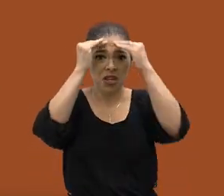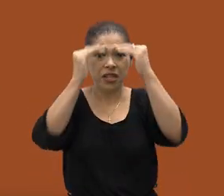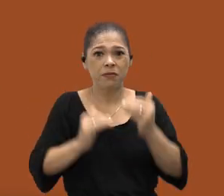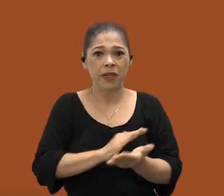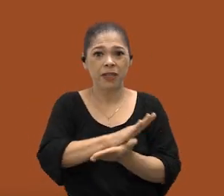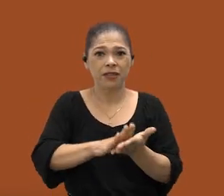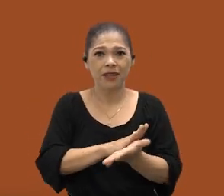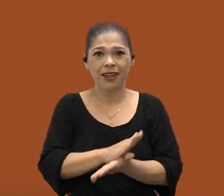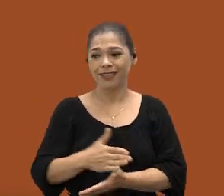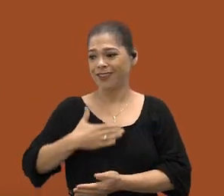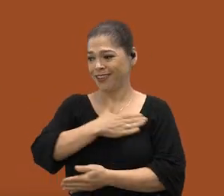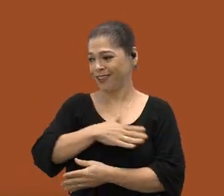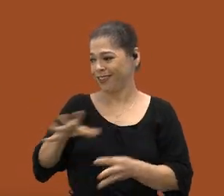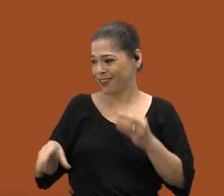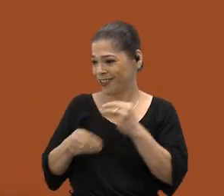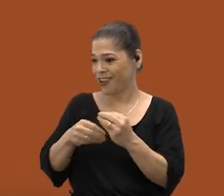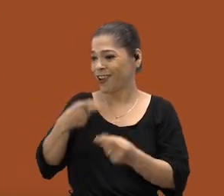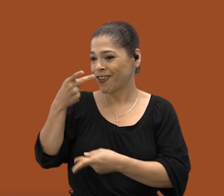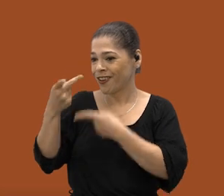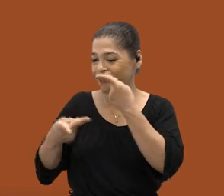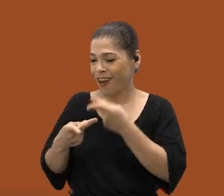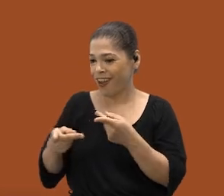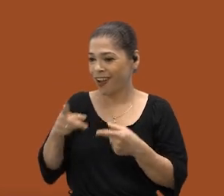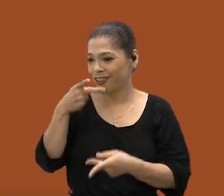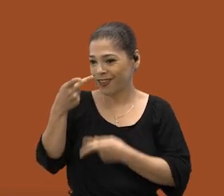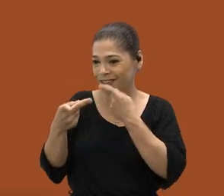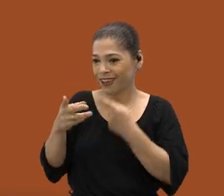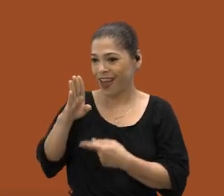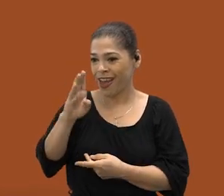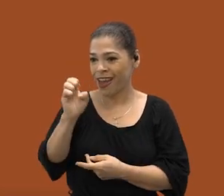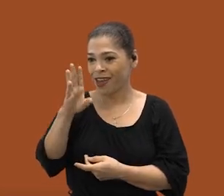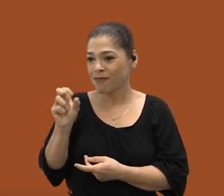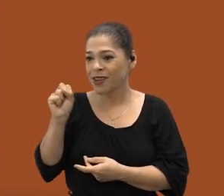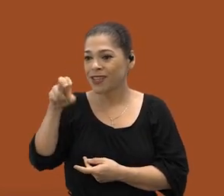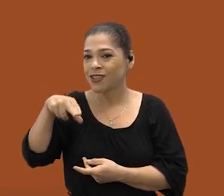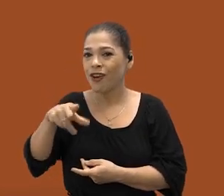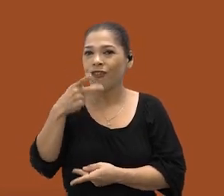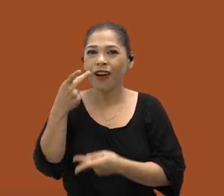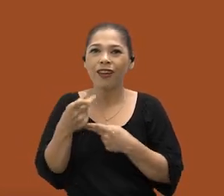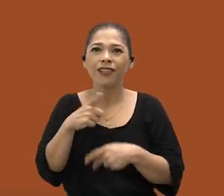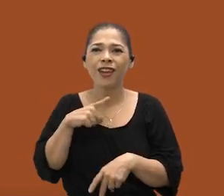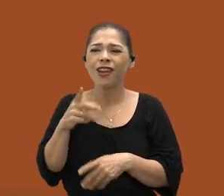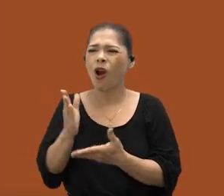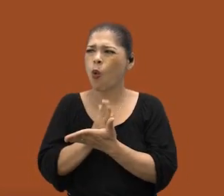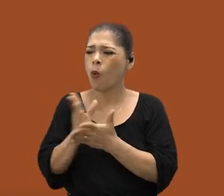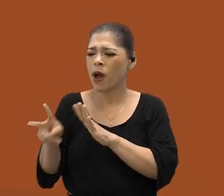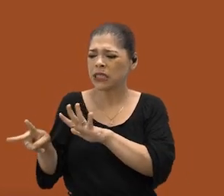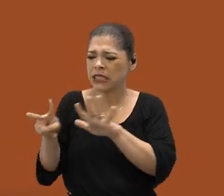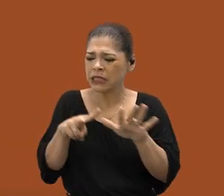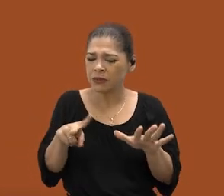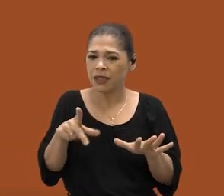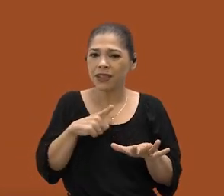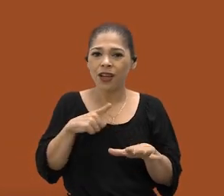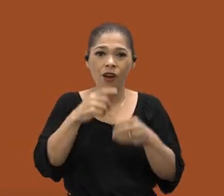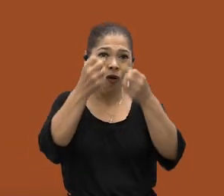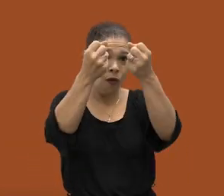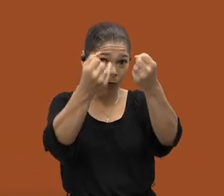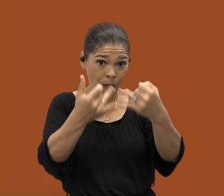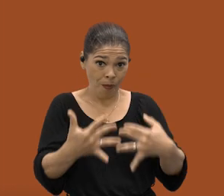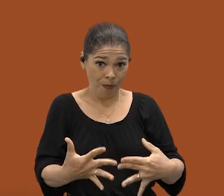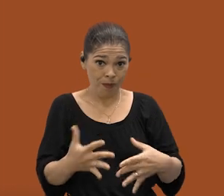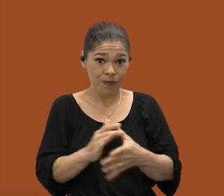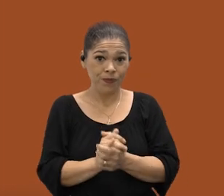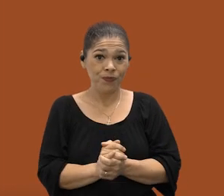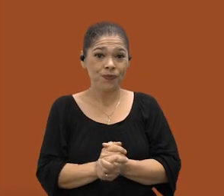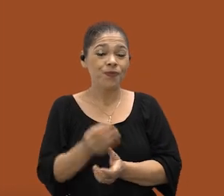eu gostaria de contar pegando um monte do que a pessoa lançou tem poucas semanas eu fui explicar